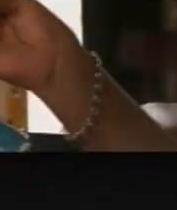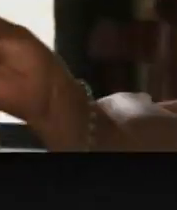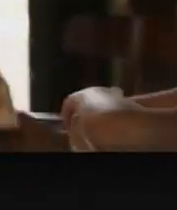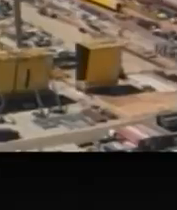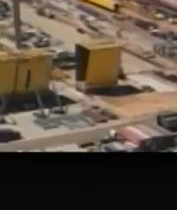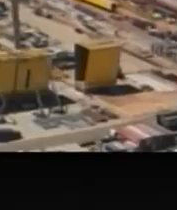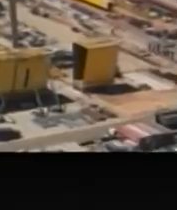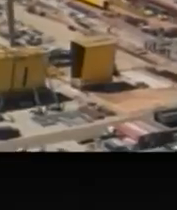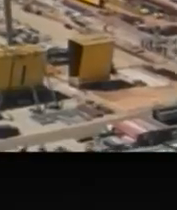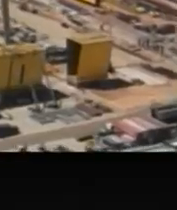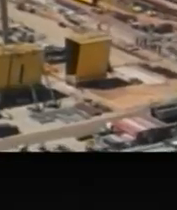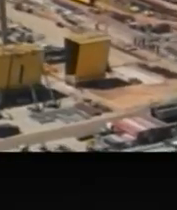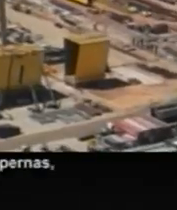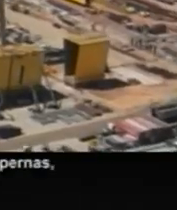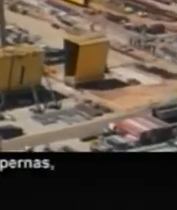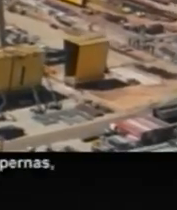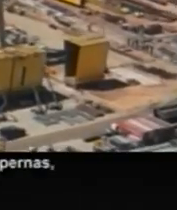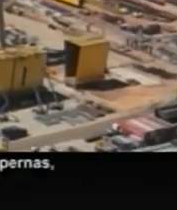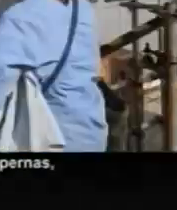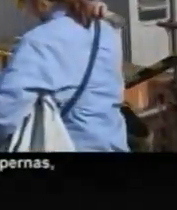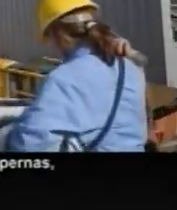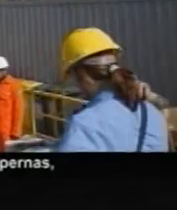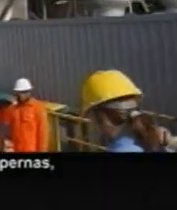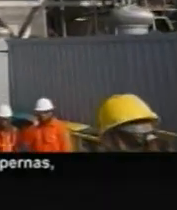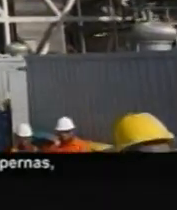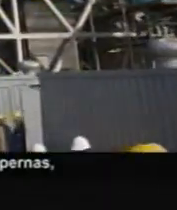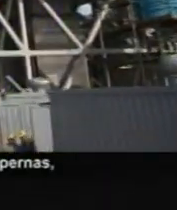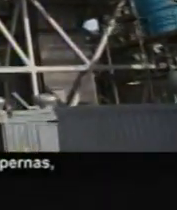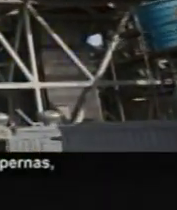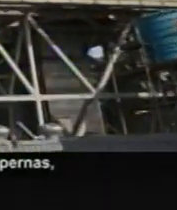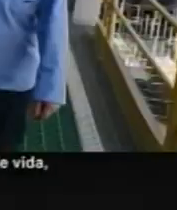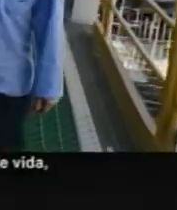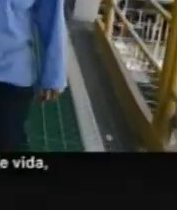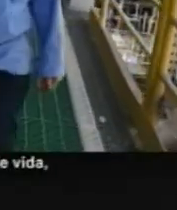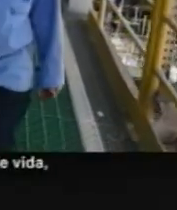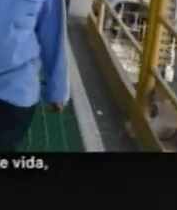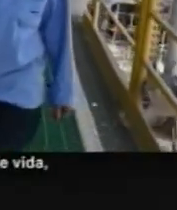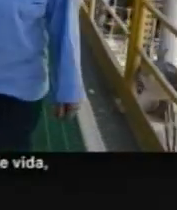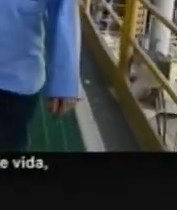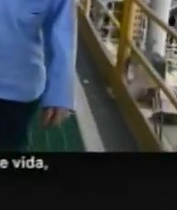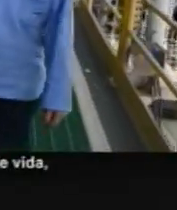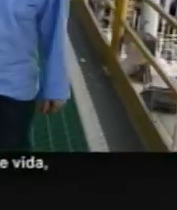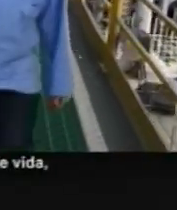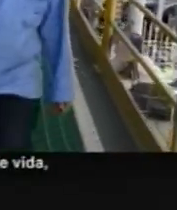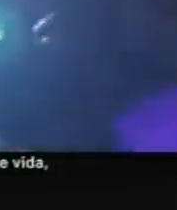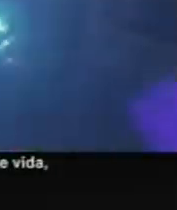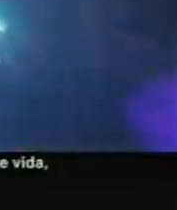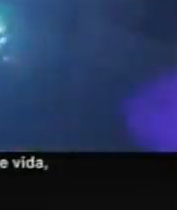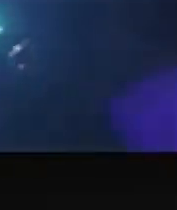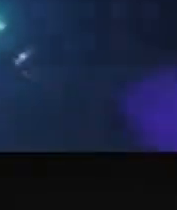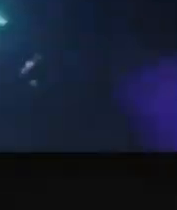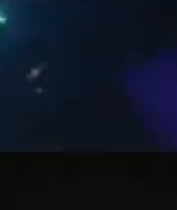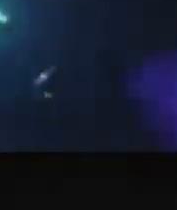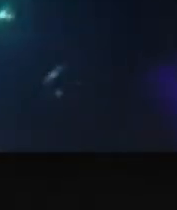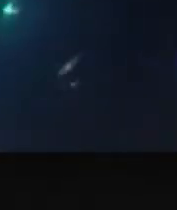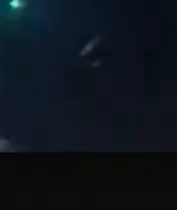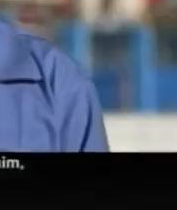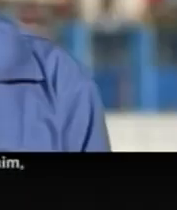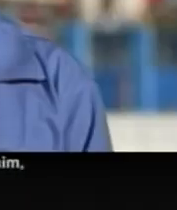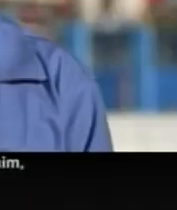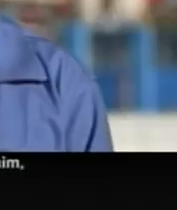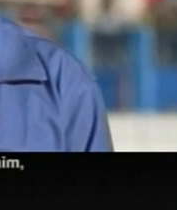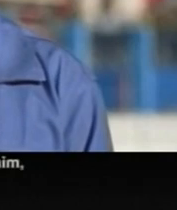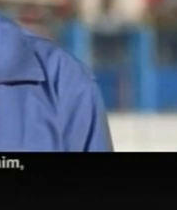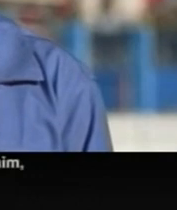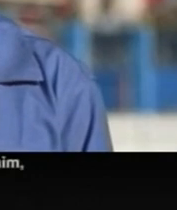começo. Tinha que mudar, né? Eu queria correr com as minhas próprias pernas, crescer um pouco, melhorar um pouco de vida com o meu esforço.